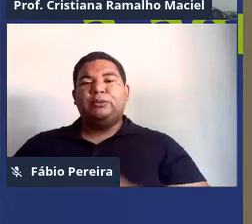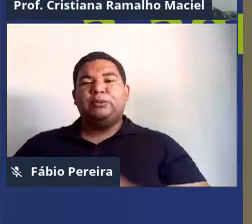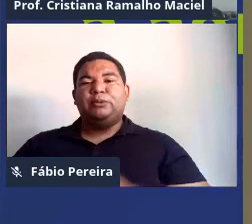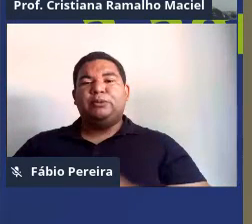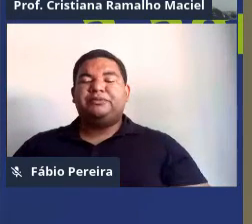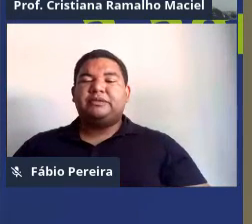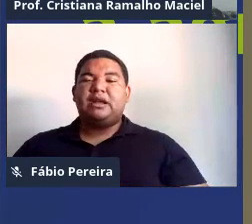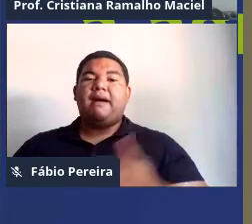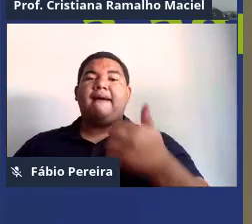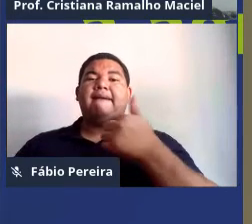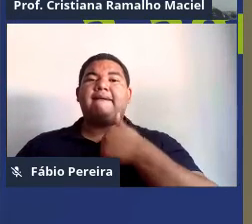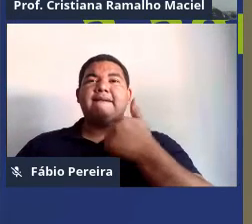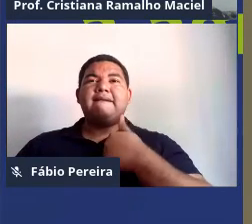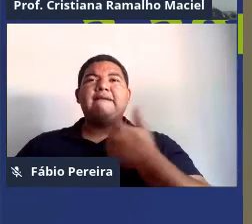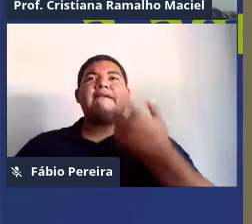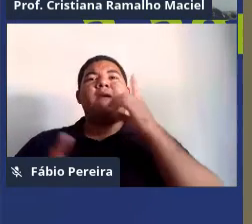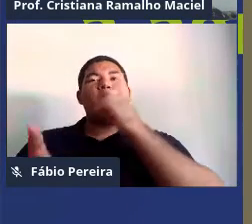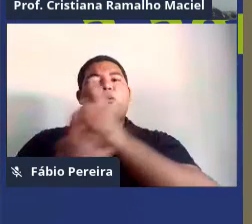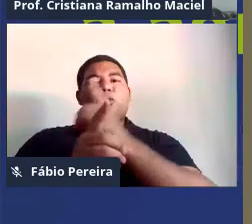daí, eu vou ter informação.